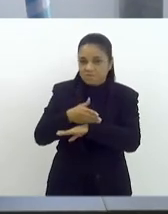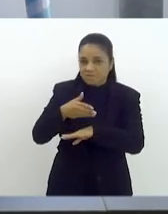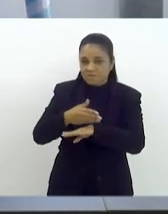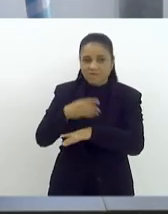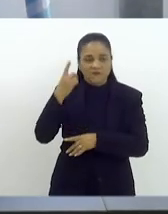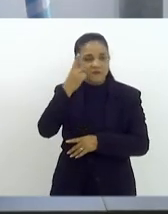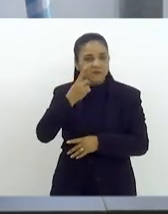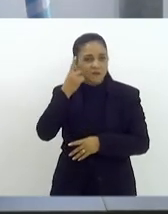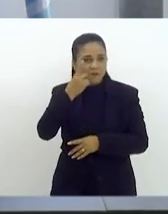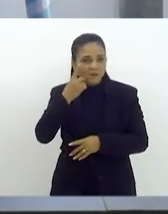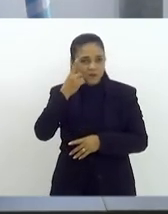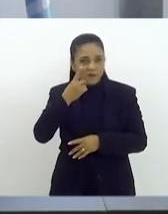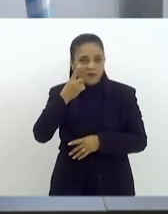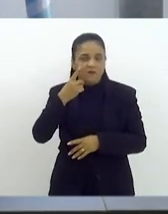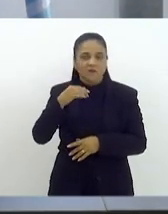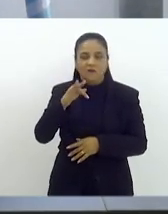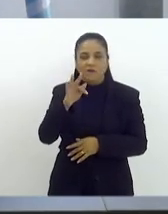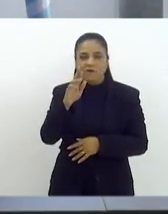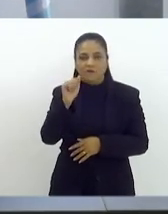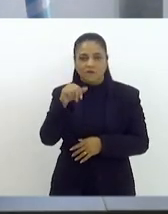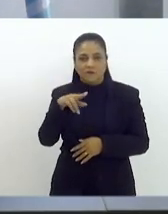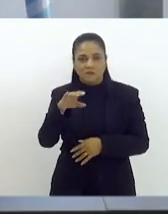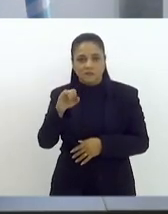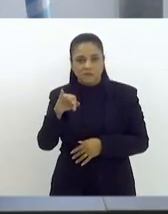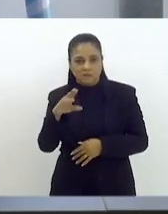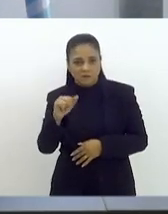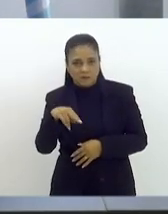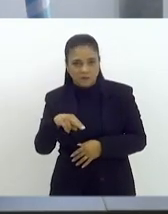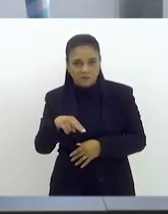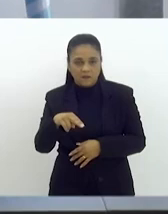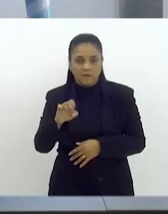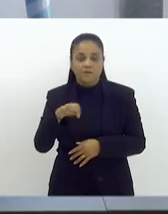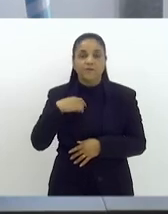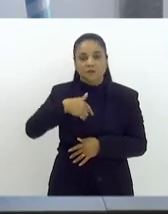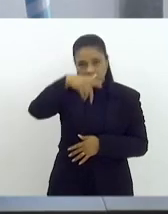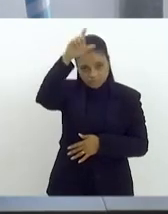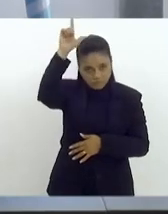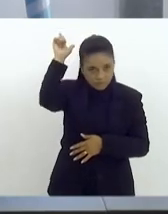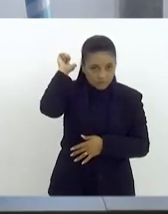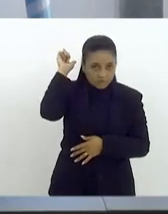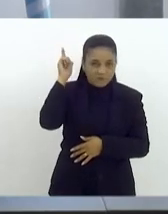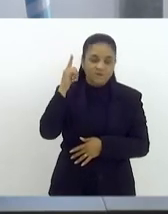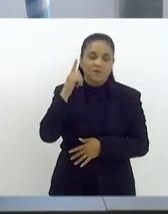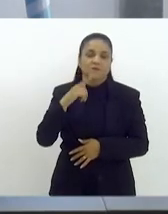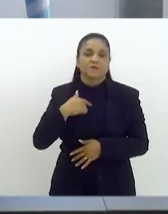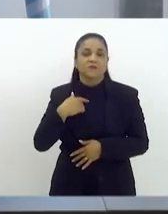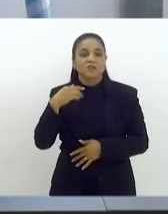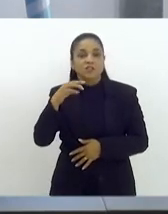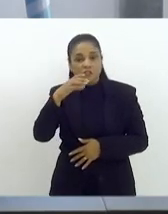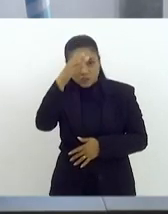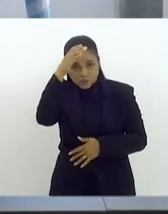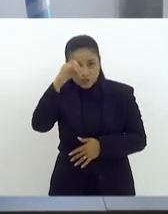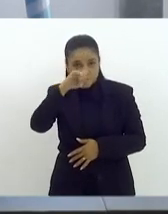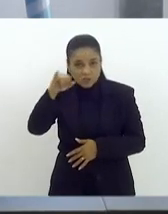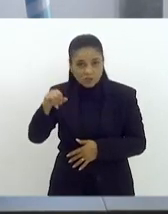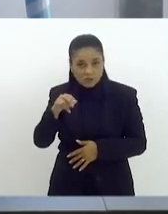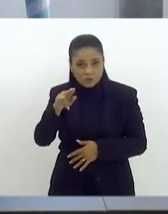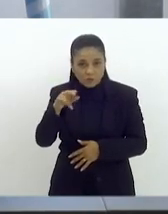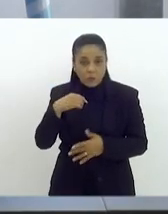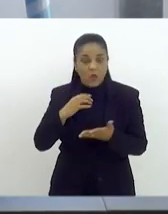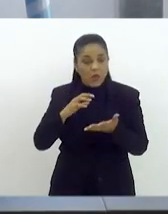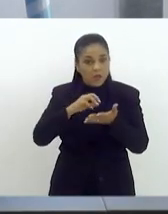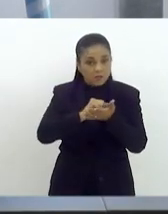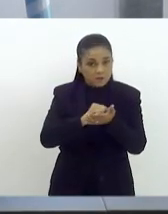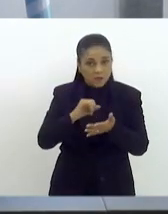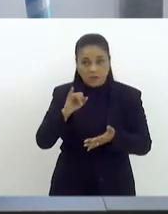deputados deputada Franciane Mota Deputado Luiz Paulo e deputada tia Ju é registrando que a deputada índia